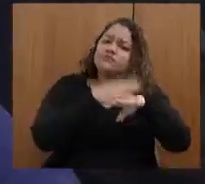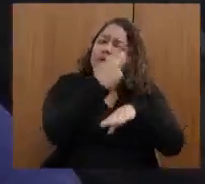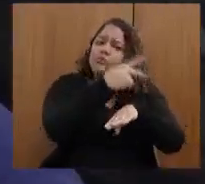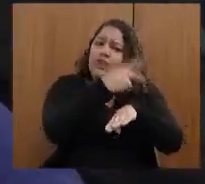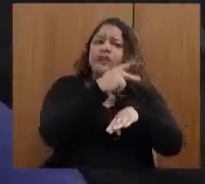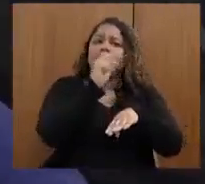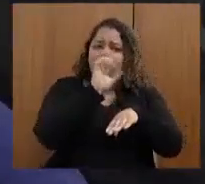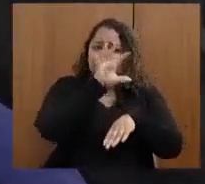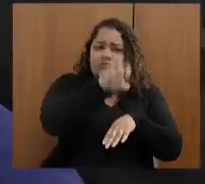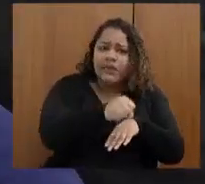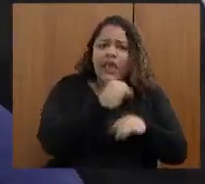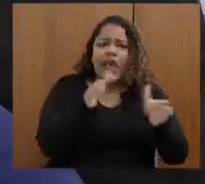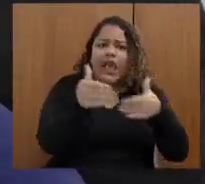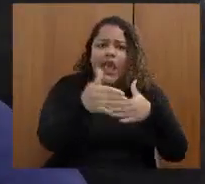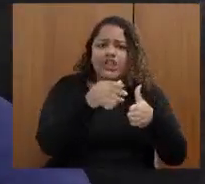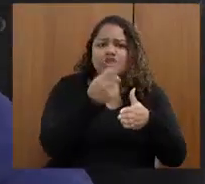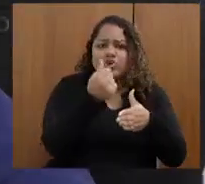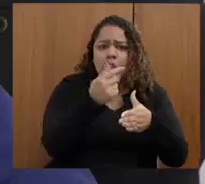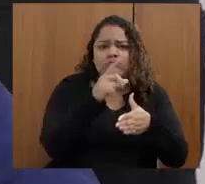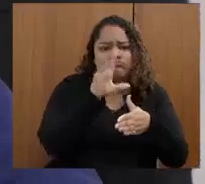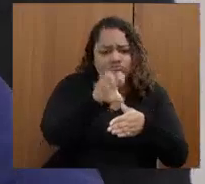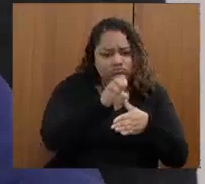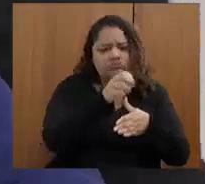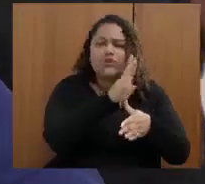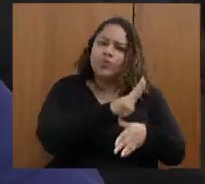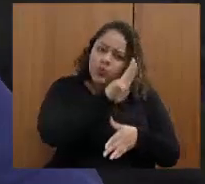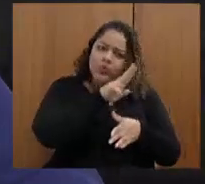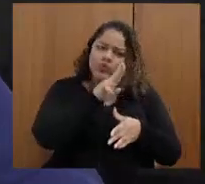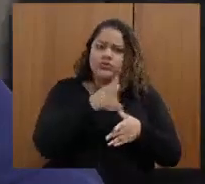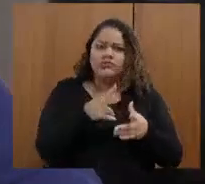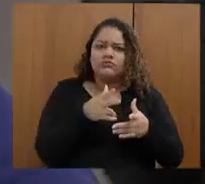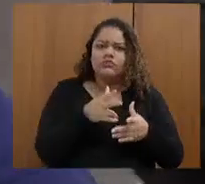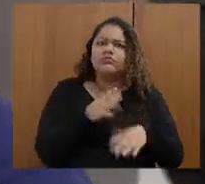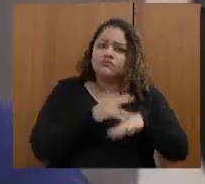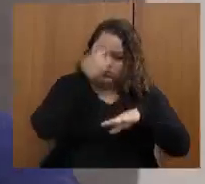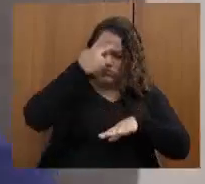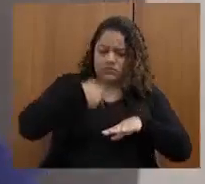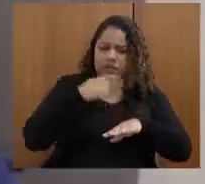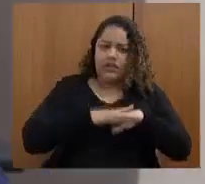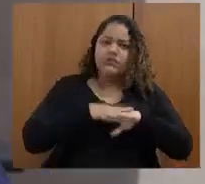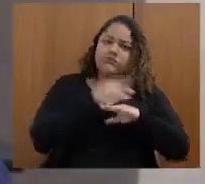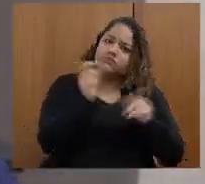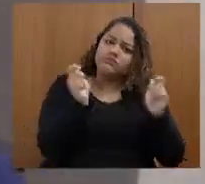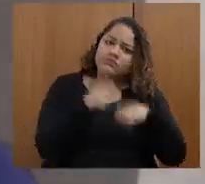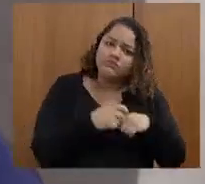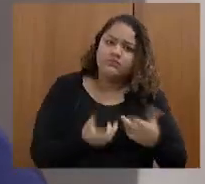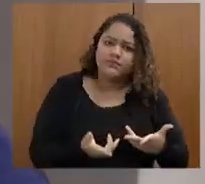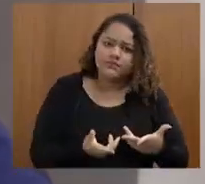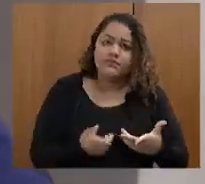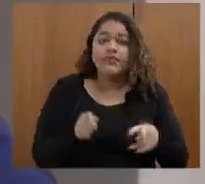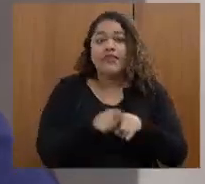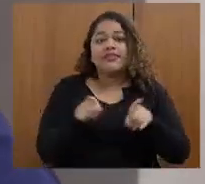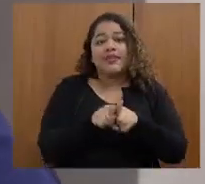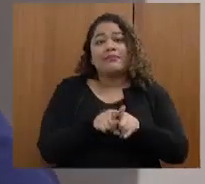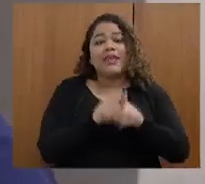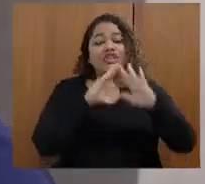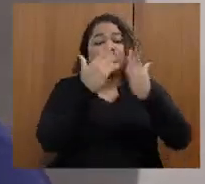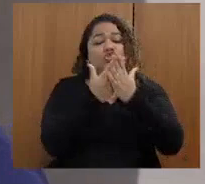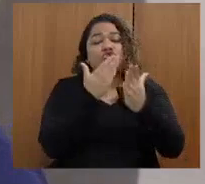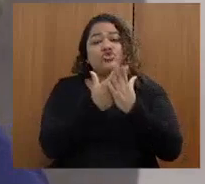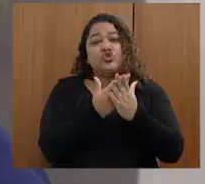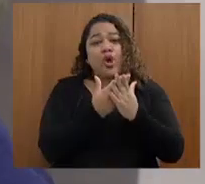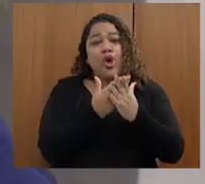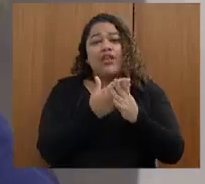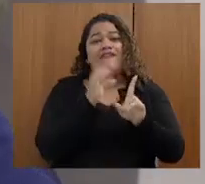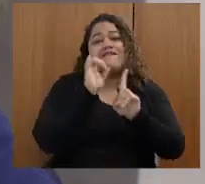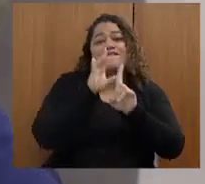não precisa de solicitar a Regional de ensino autorização para troca de vídeos da escola não precisa de